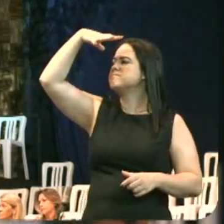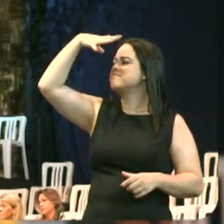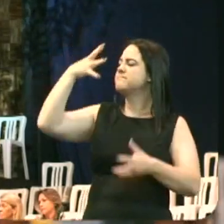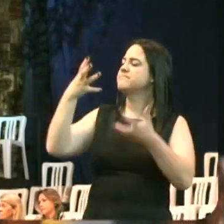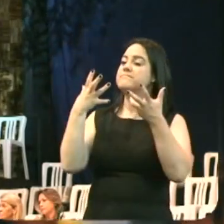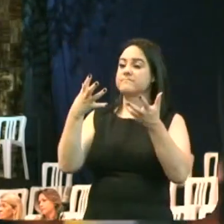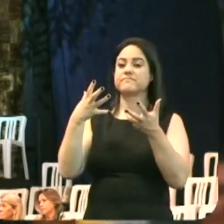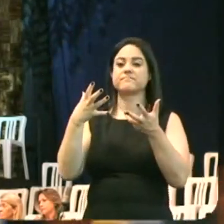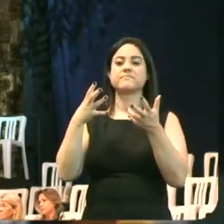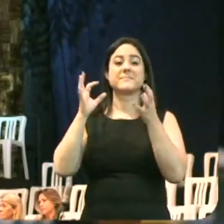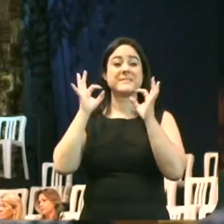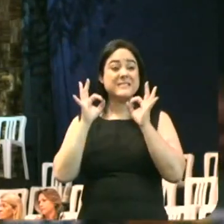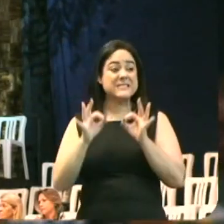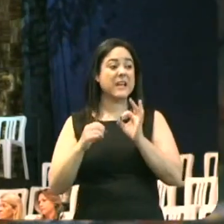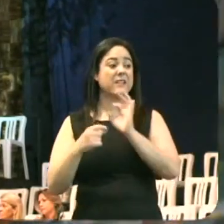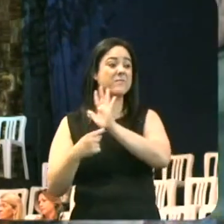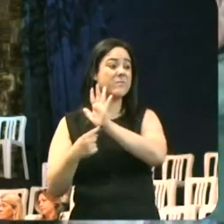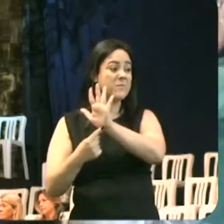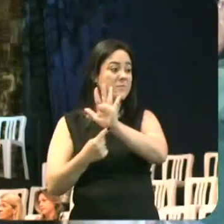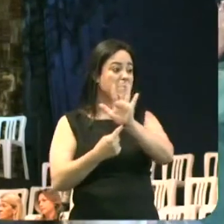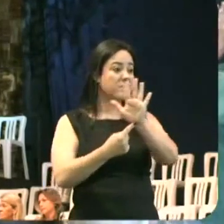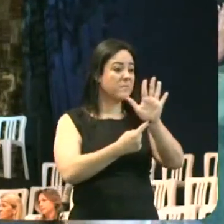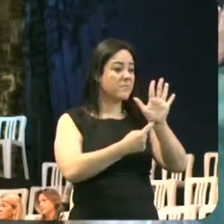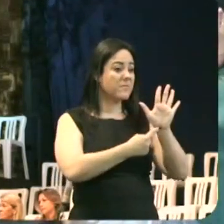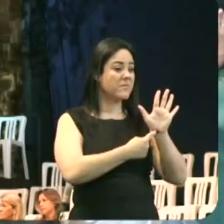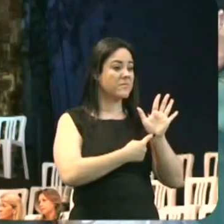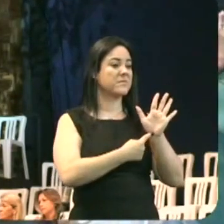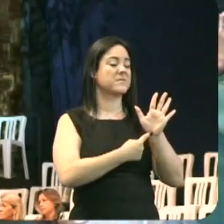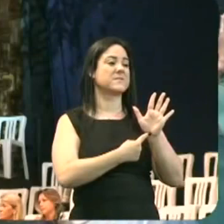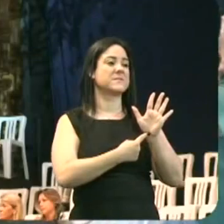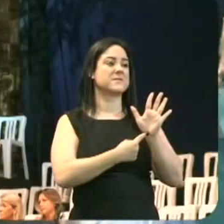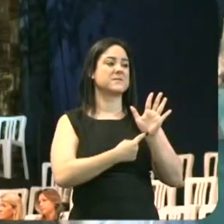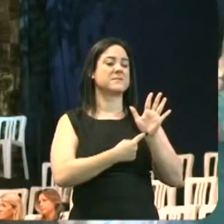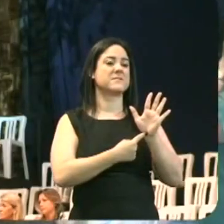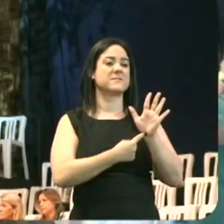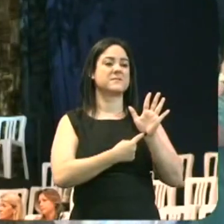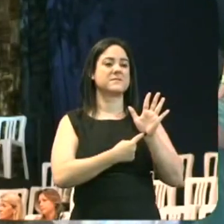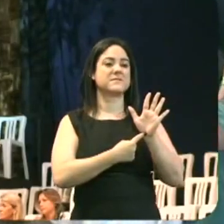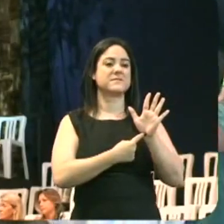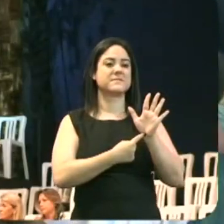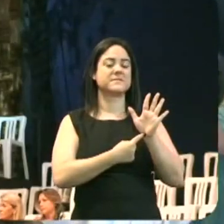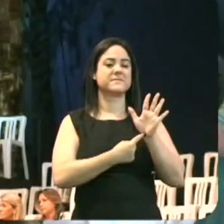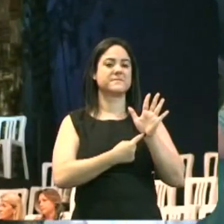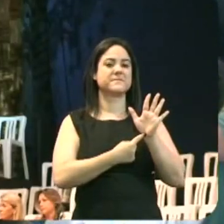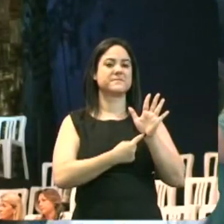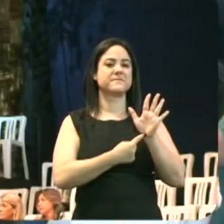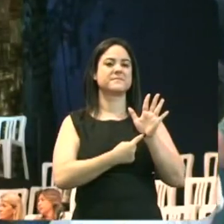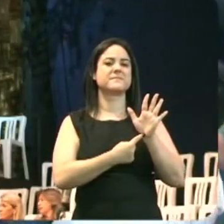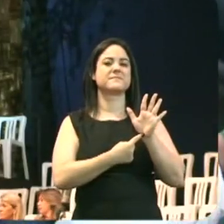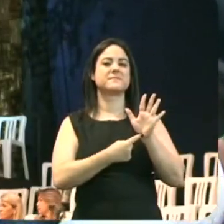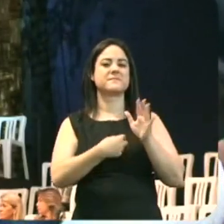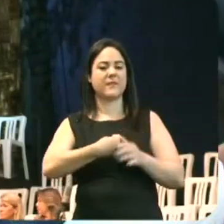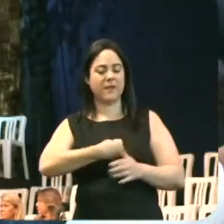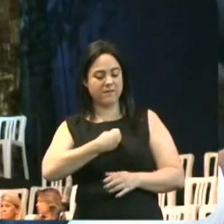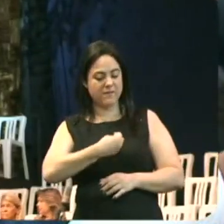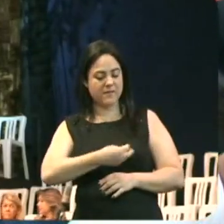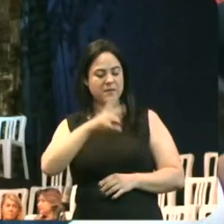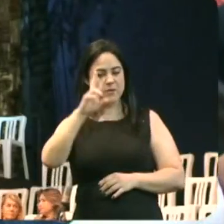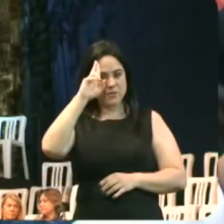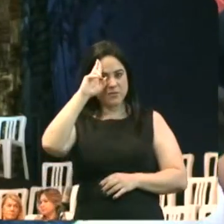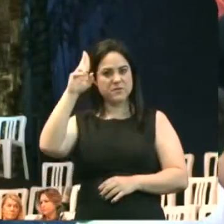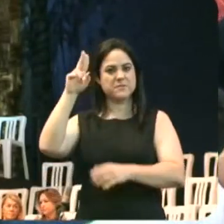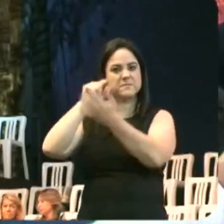E eu quero refletir ao meu redor essa vida que o Senhor está